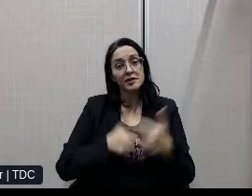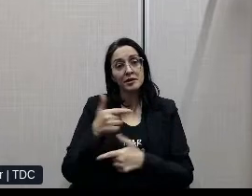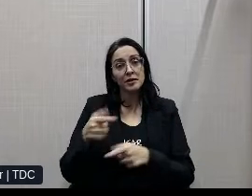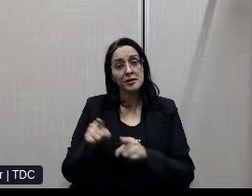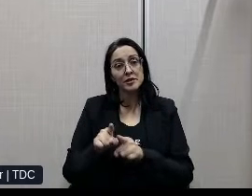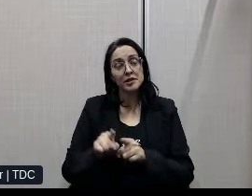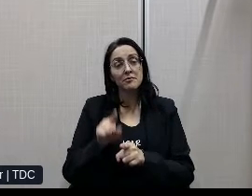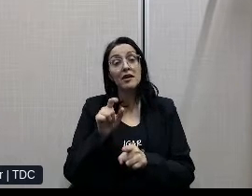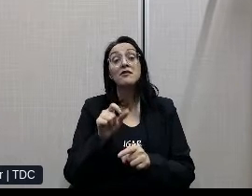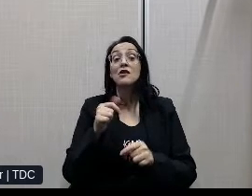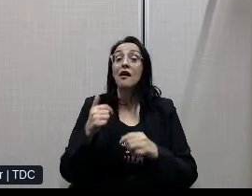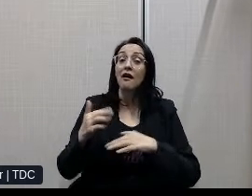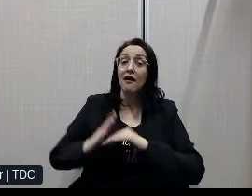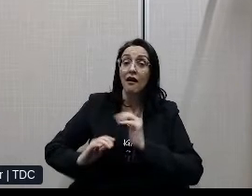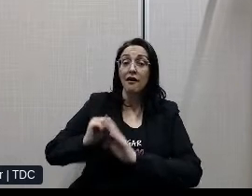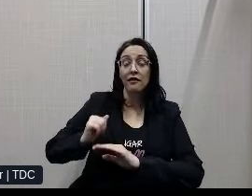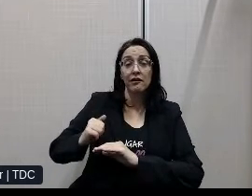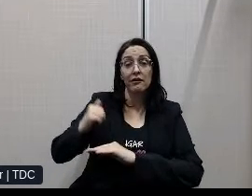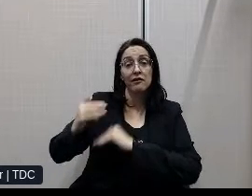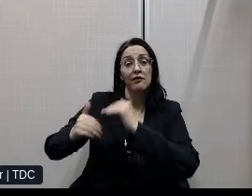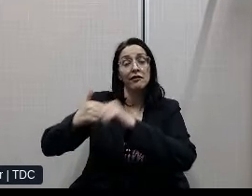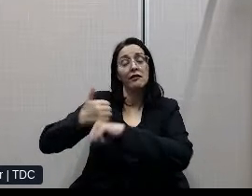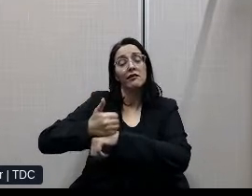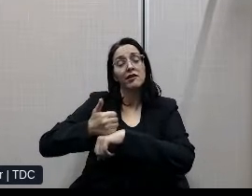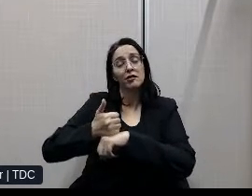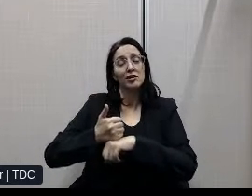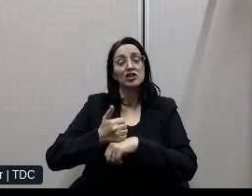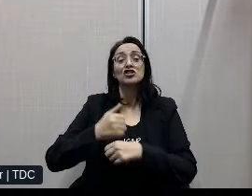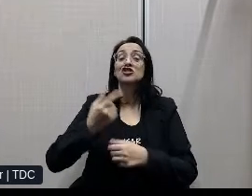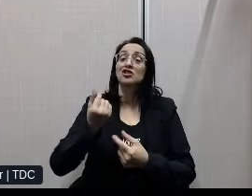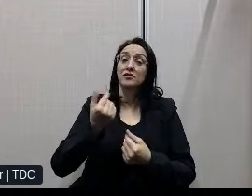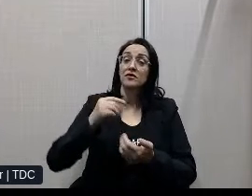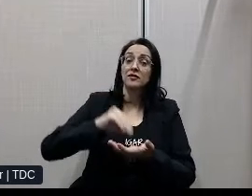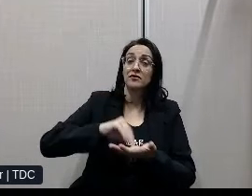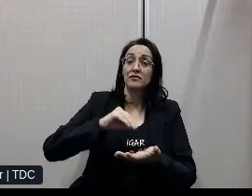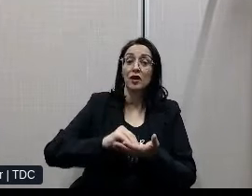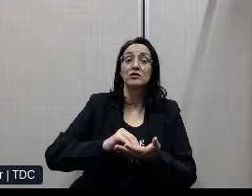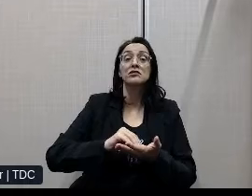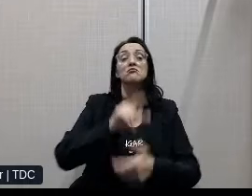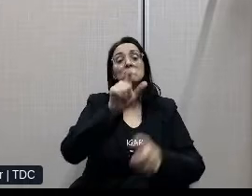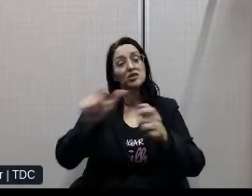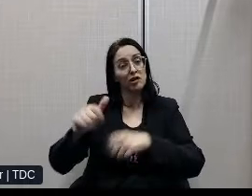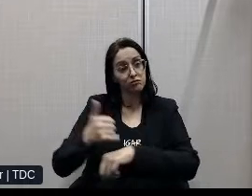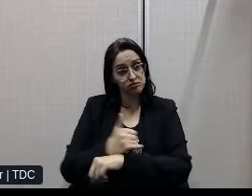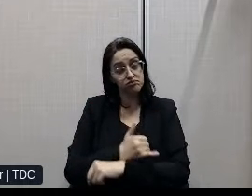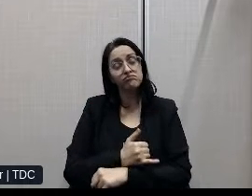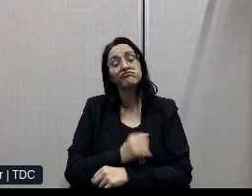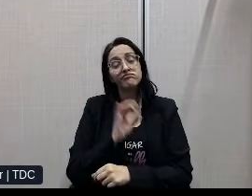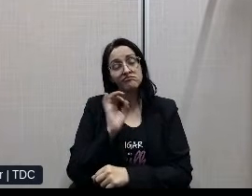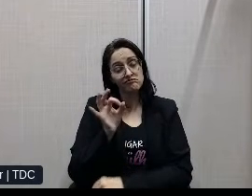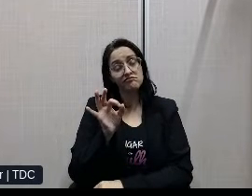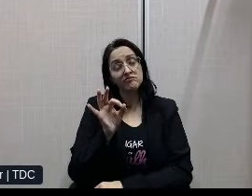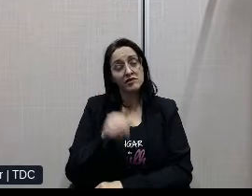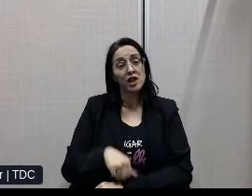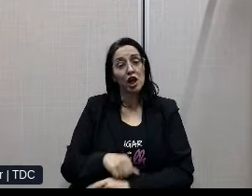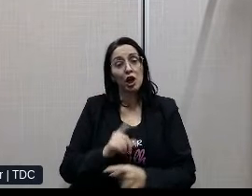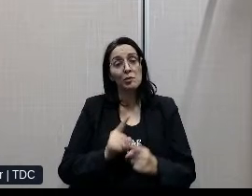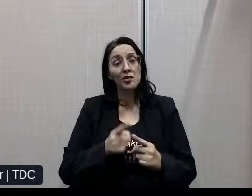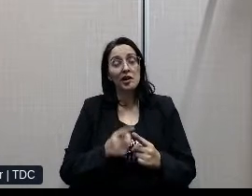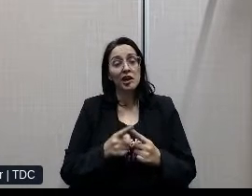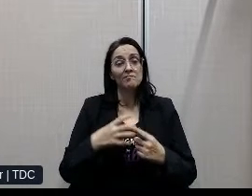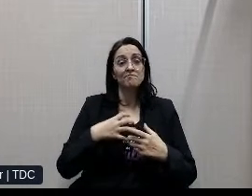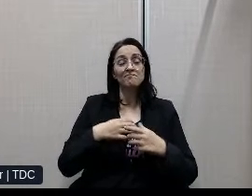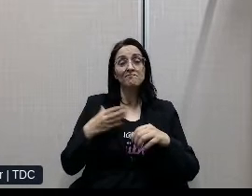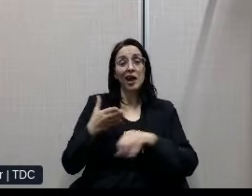suas carreiras. A falta de dinheiro engorda as pessoas, pelo simples fato de terem menos